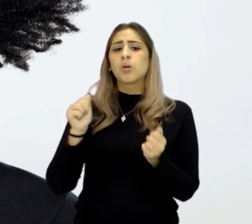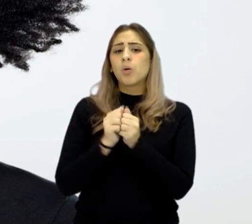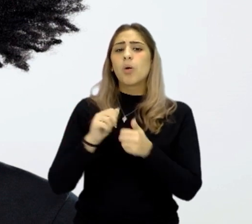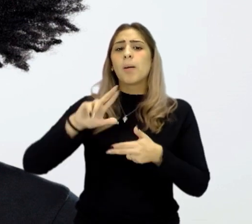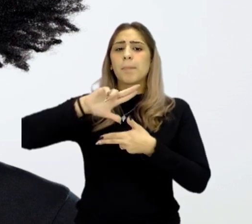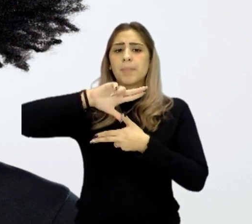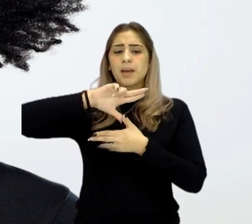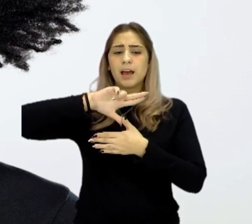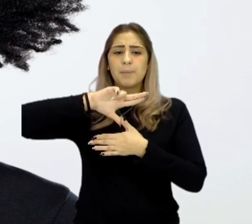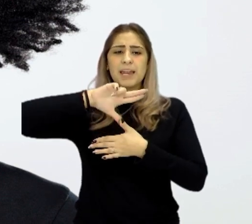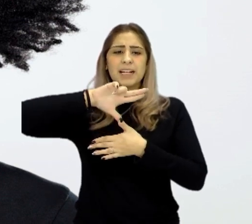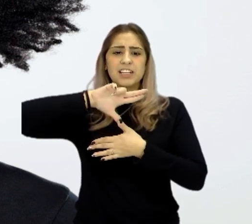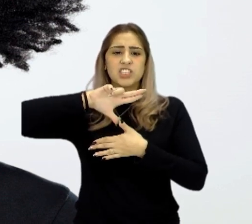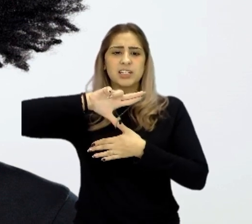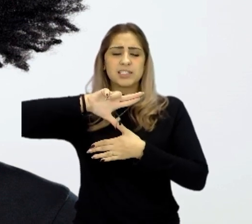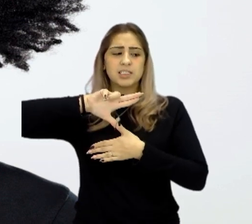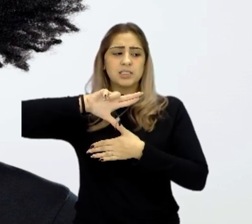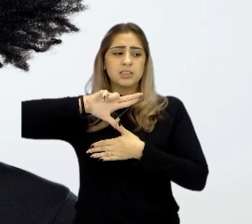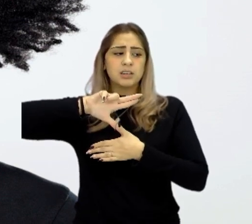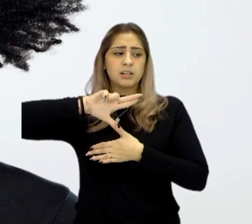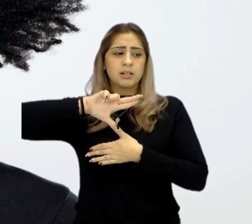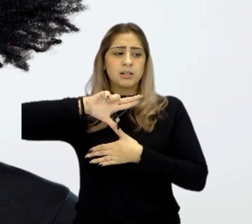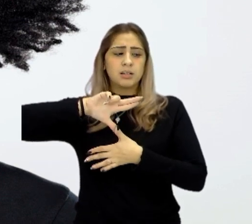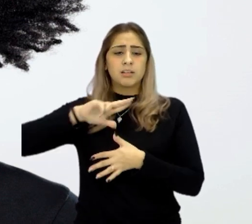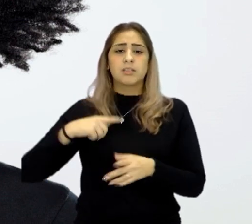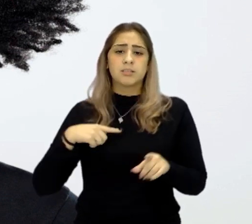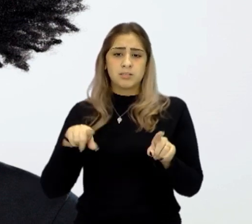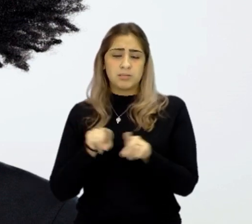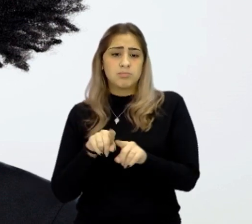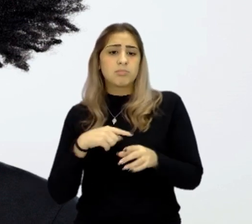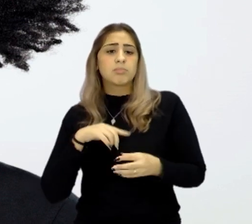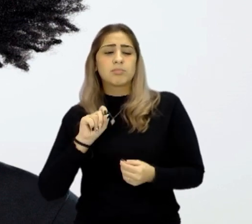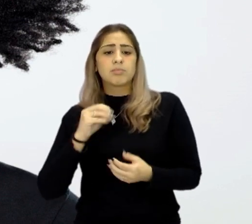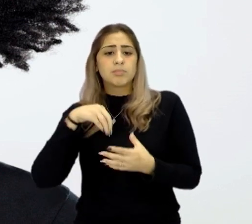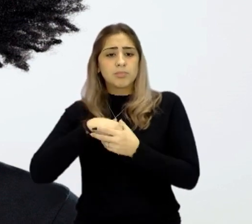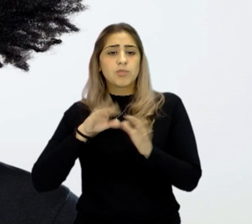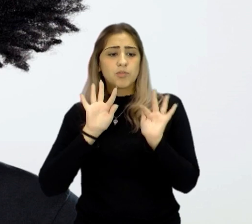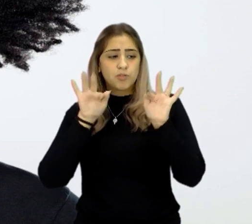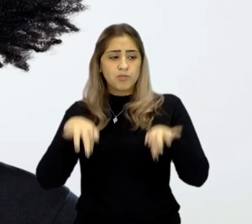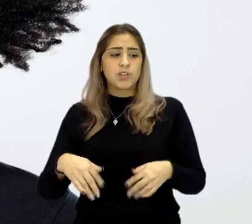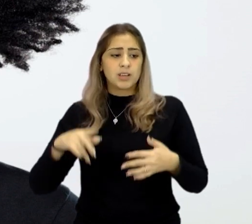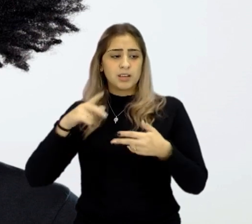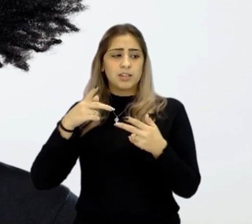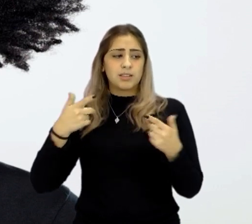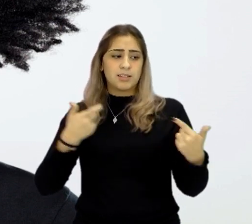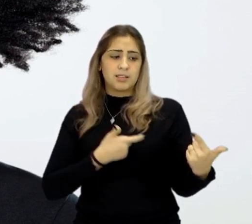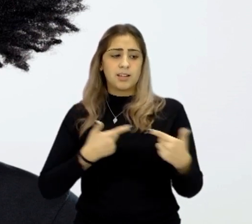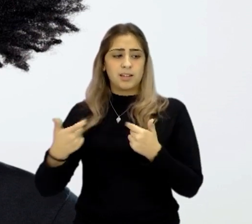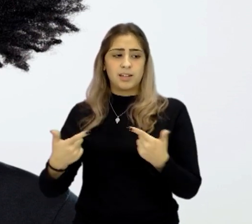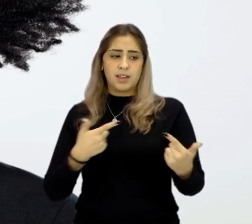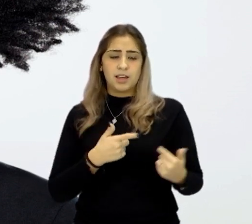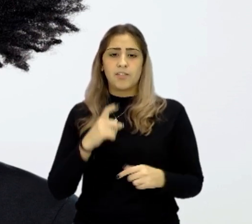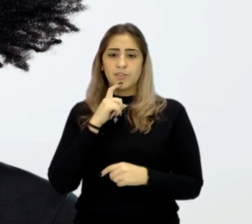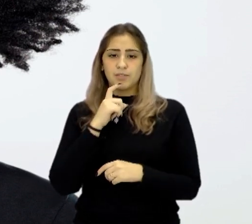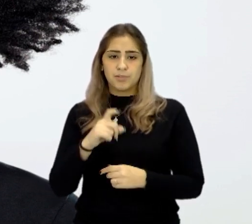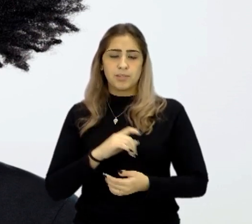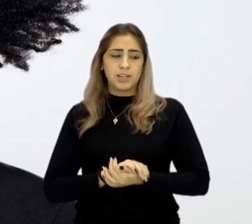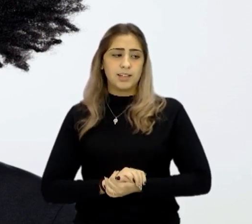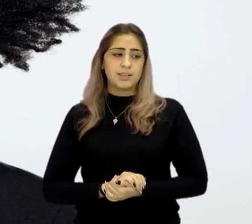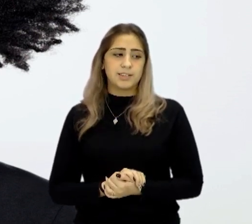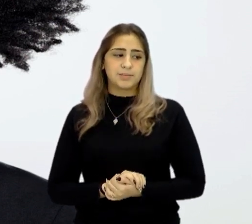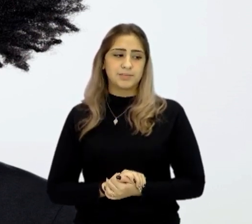essa? E por que nós estamos pensando América Latina com o fim da Guerra Fria? Eu vou deixar 1 minuto para que vocês me